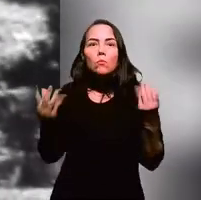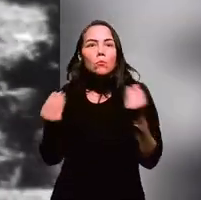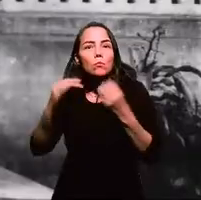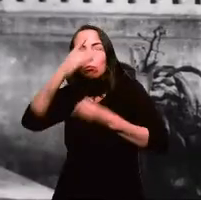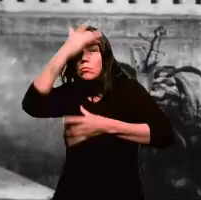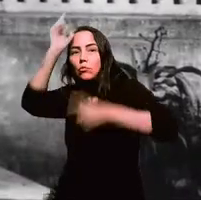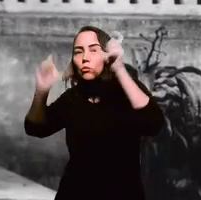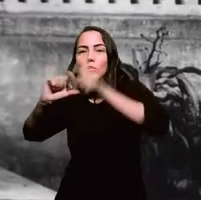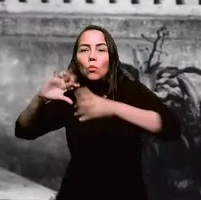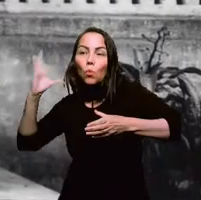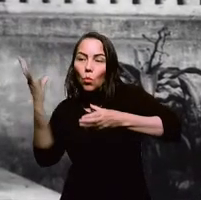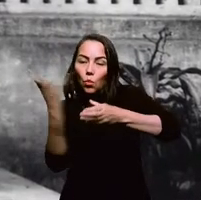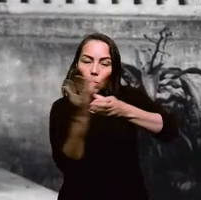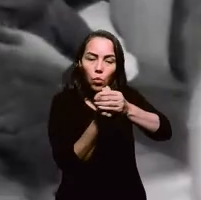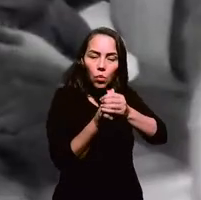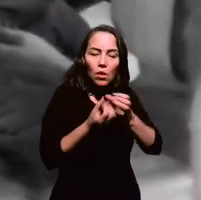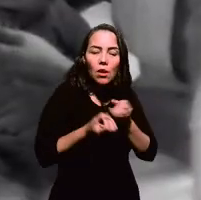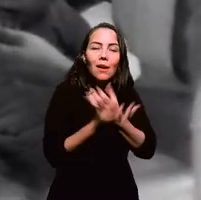né?